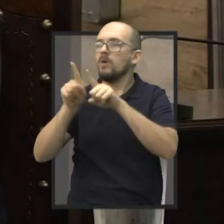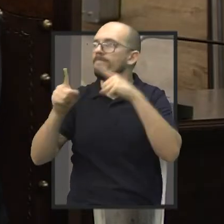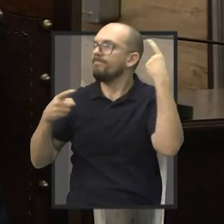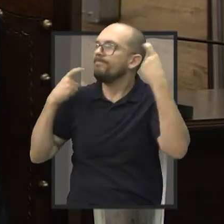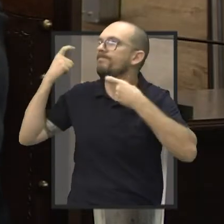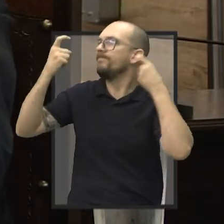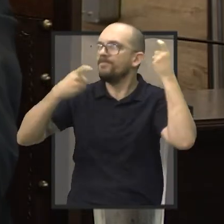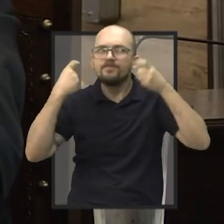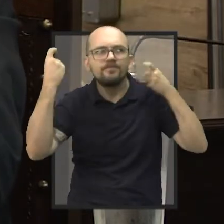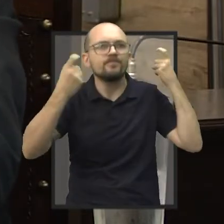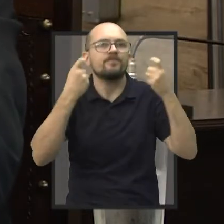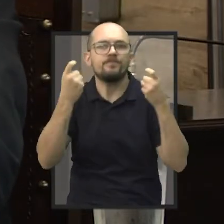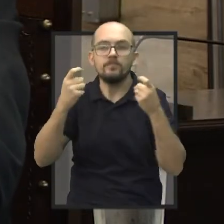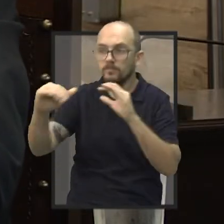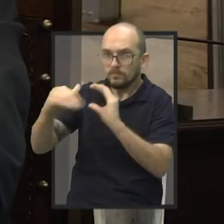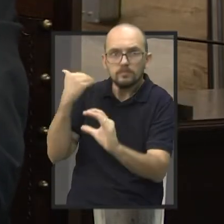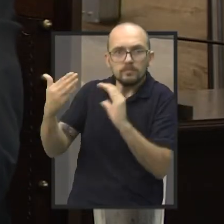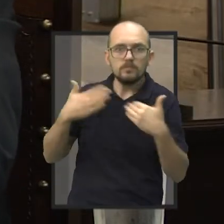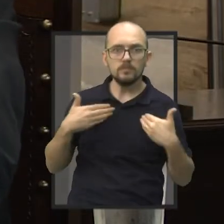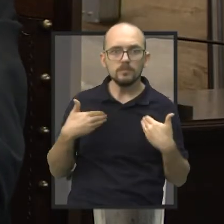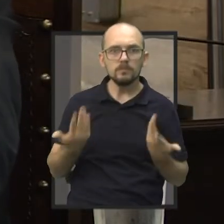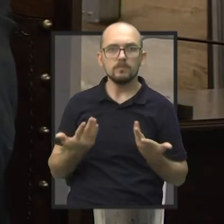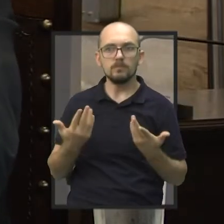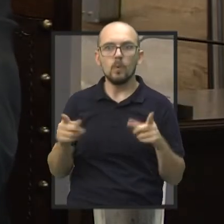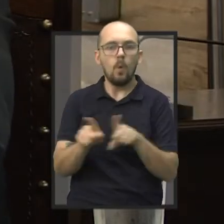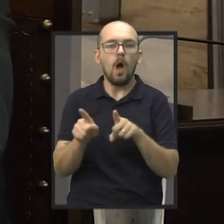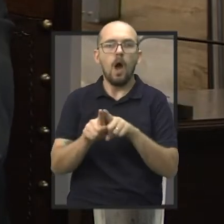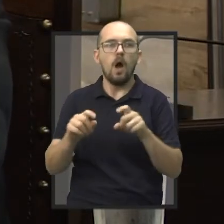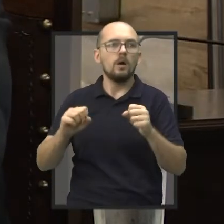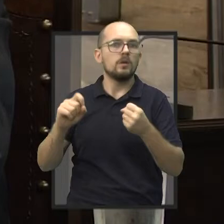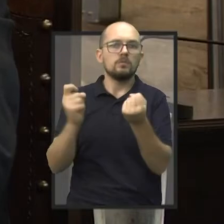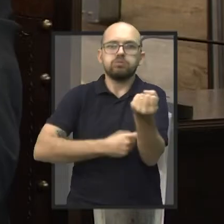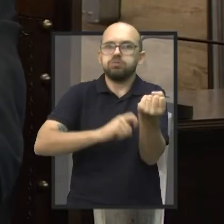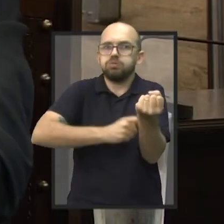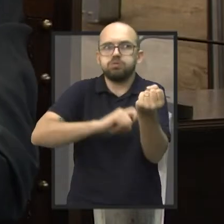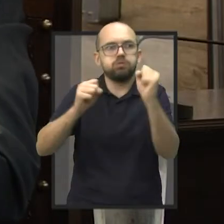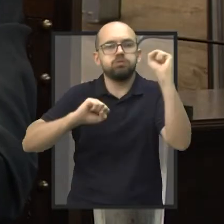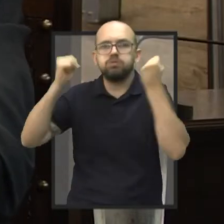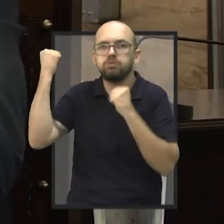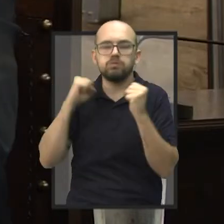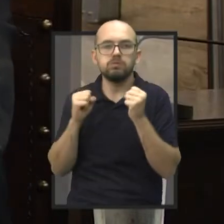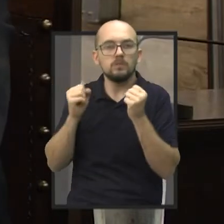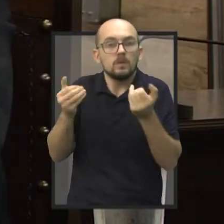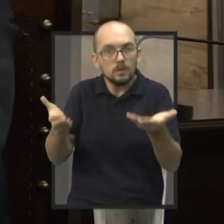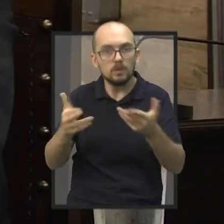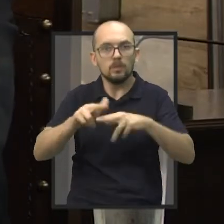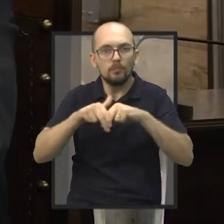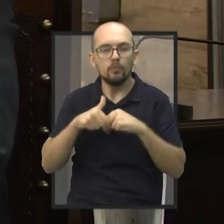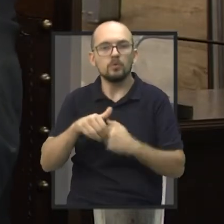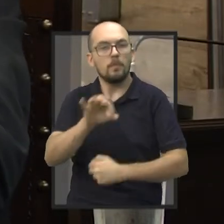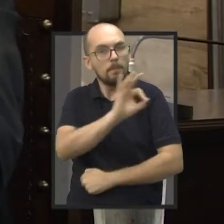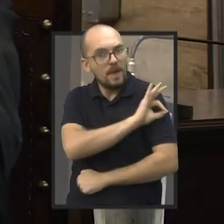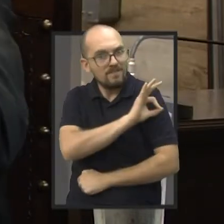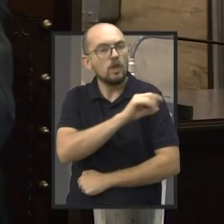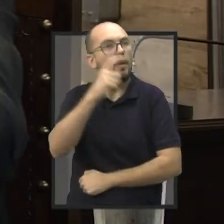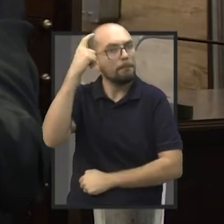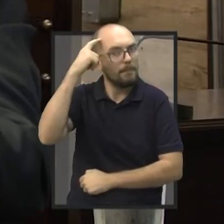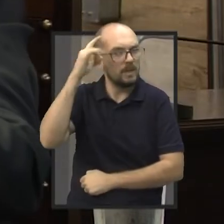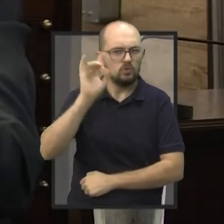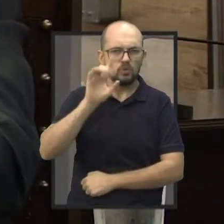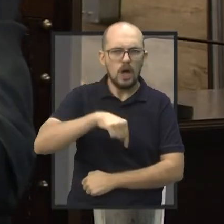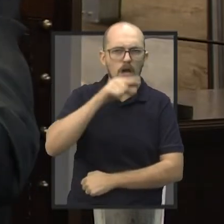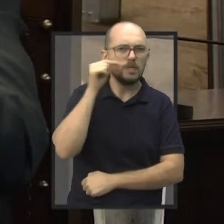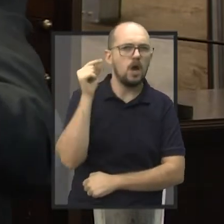atormentada. As pessoas estão atormentadas, estão à beira de uma crise de nervos. Então é necessário que o prefeito pense, não só o de